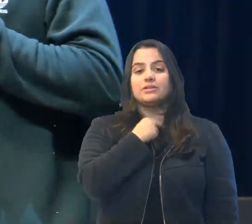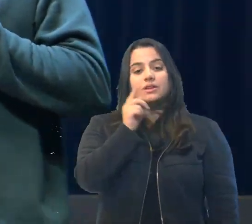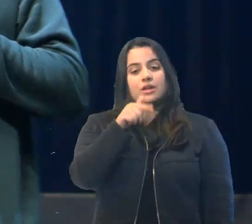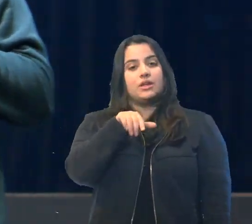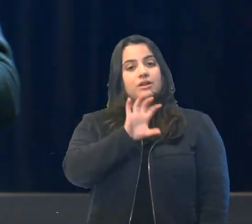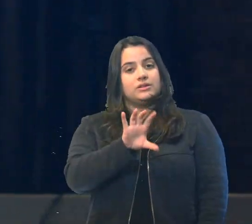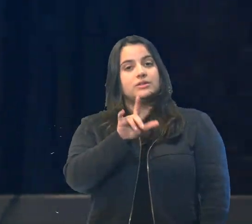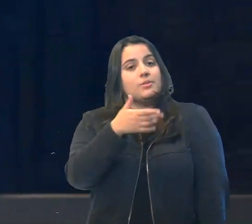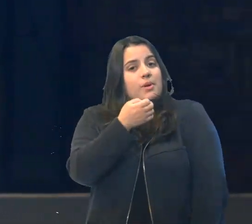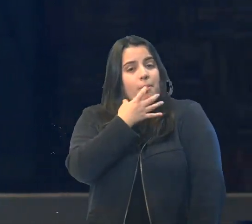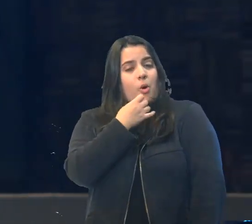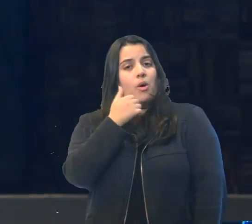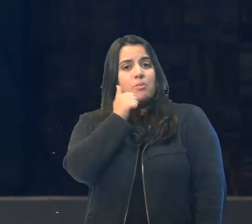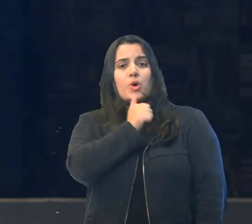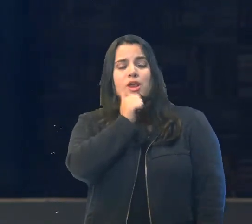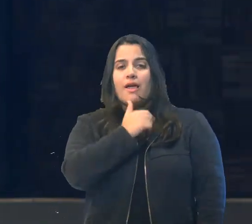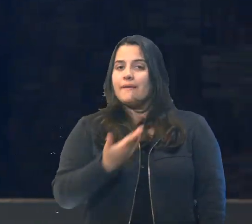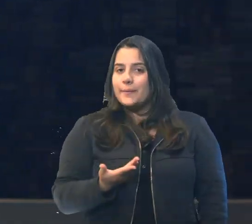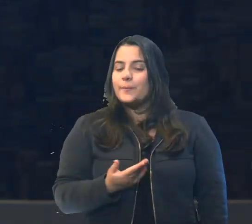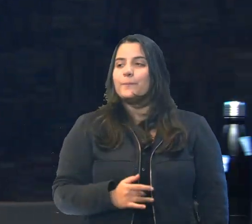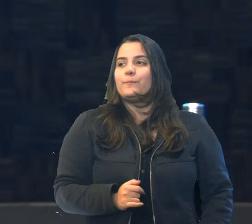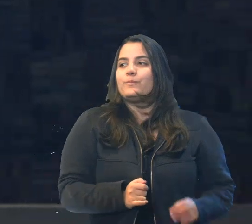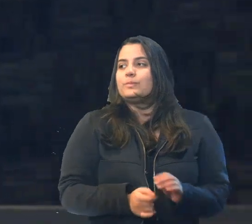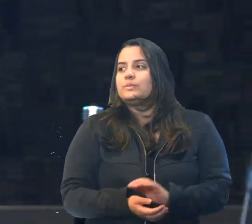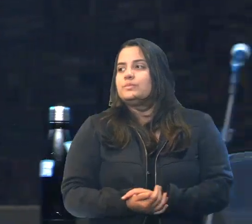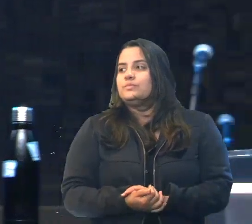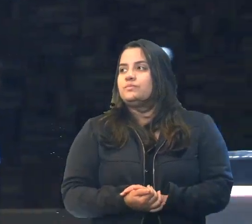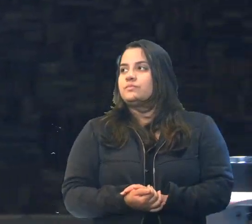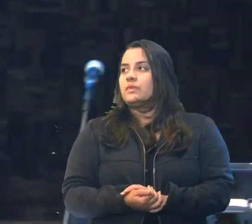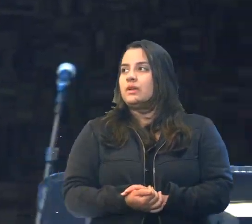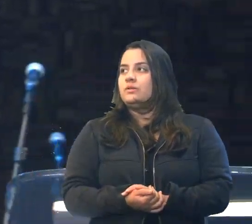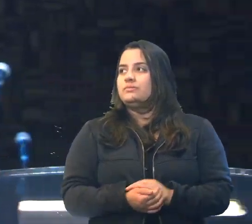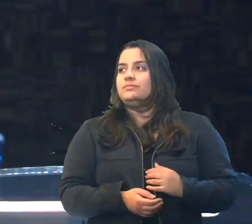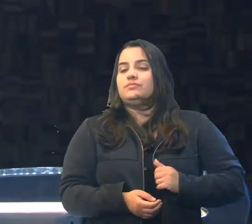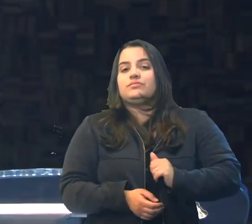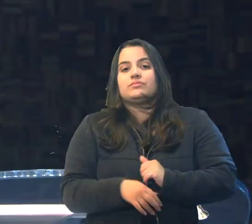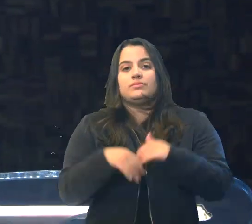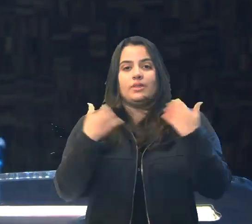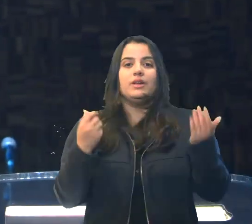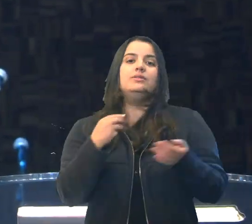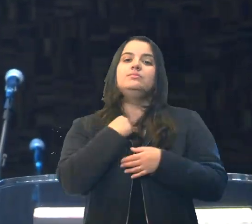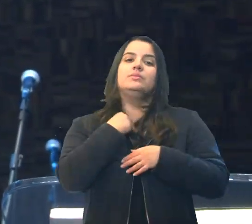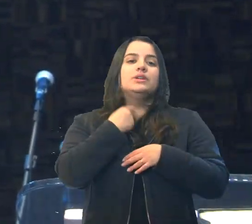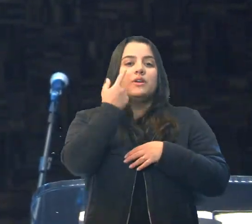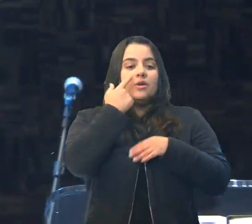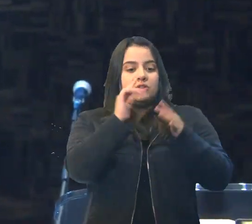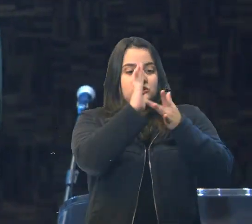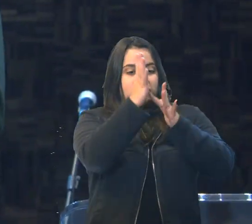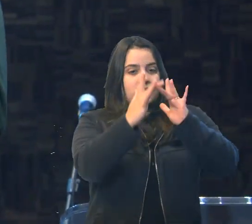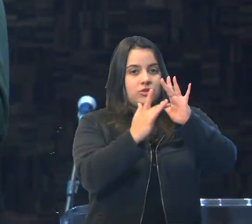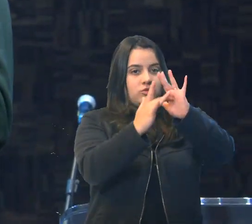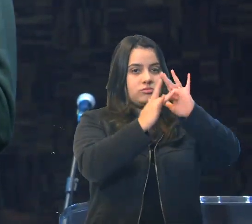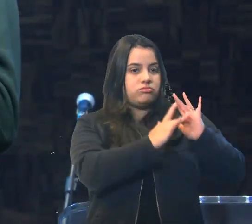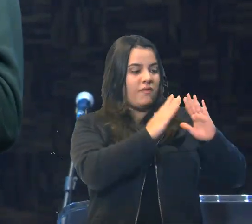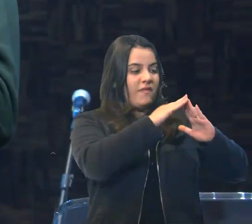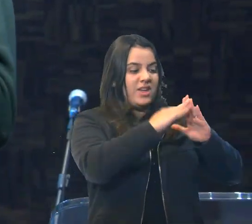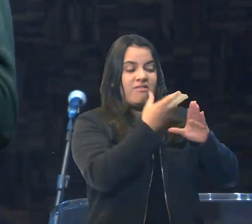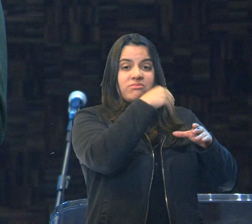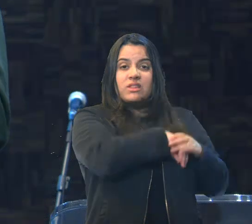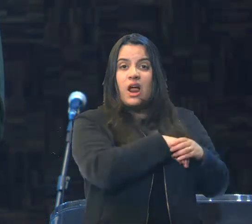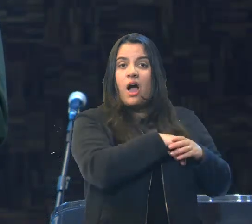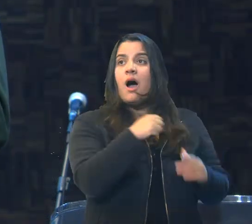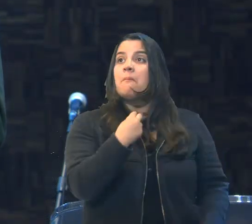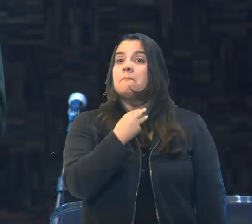boa hospitaleira. Tanto que, quando ela descobriu que Jesus ia entrar na casa dela, ela falou: